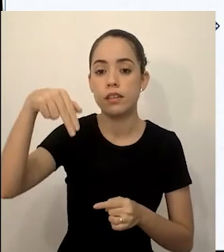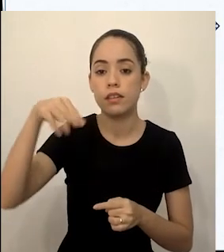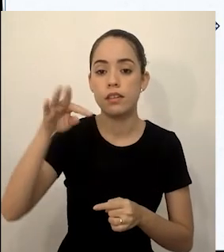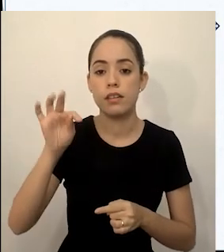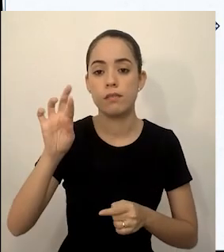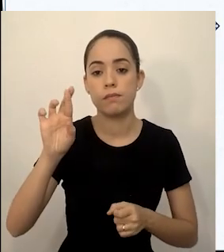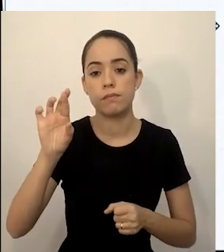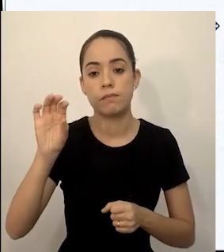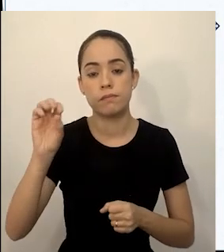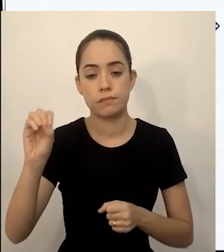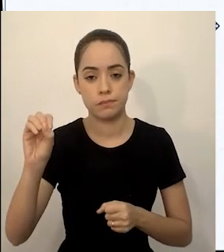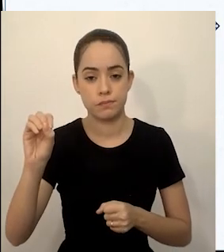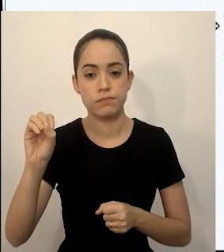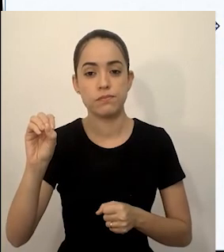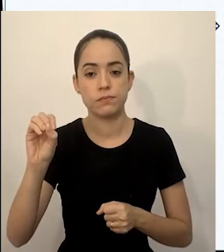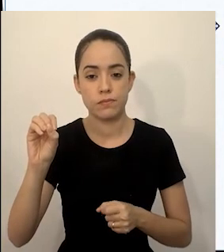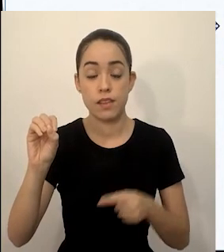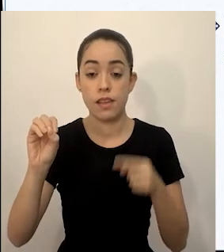de antro,